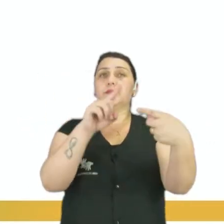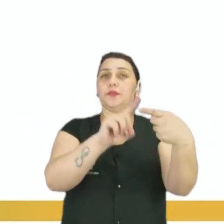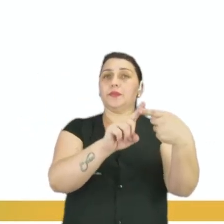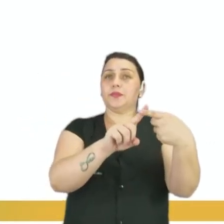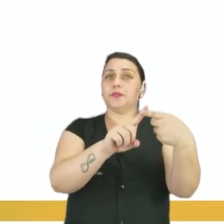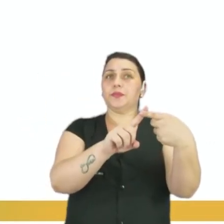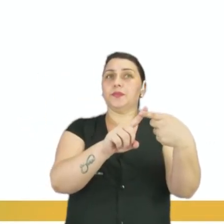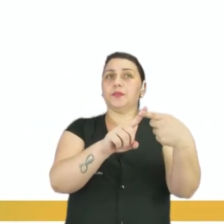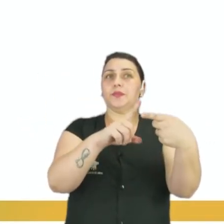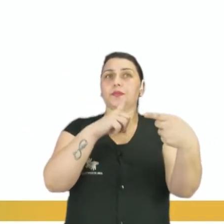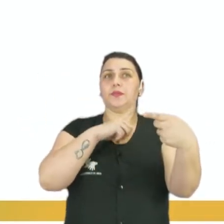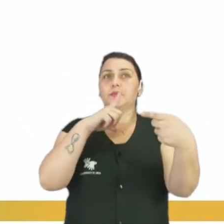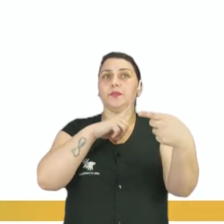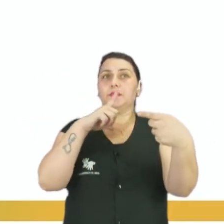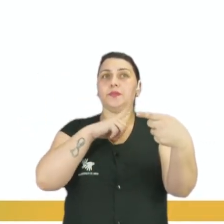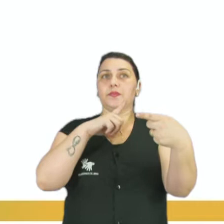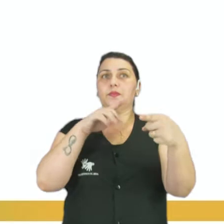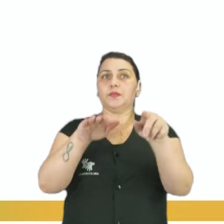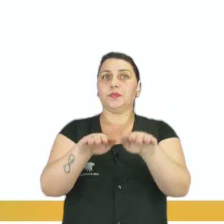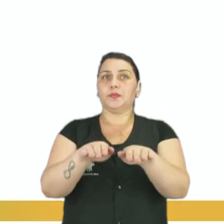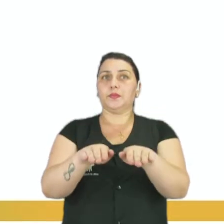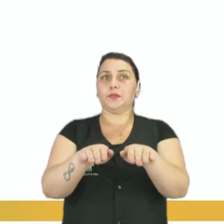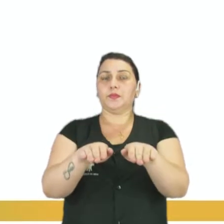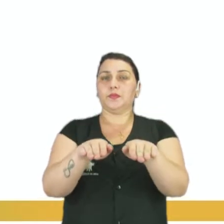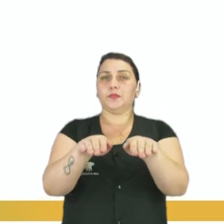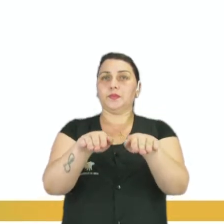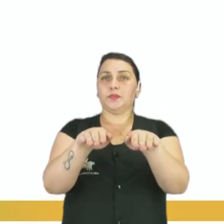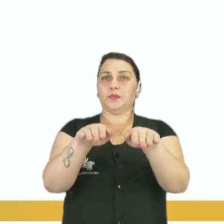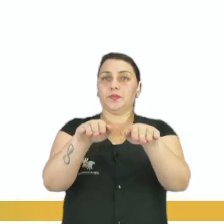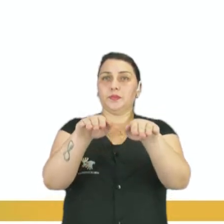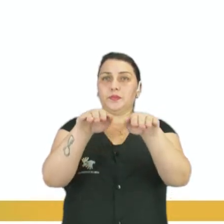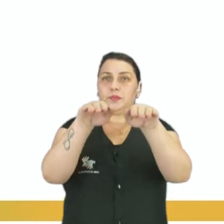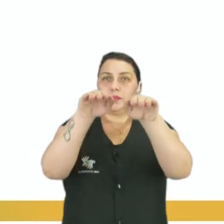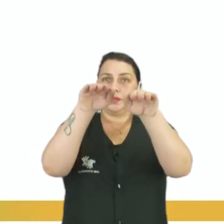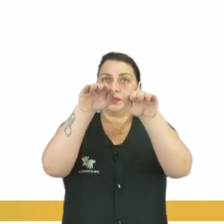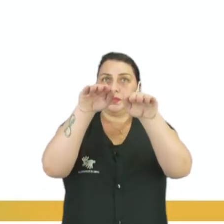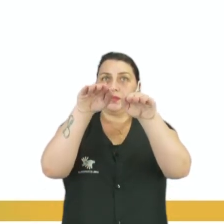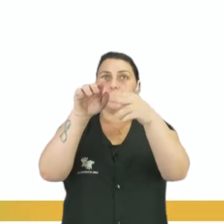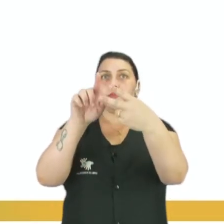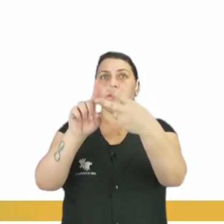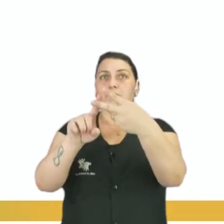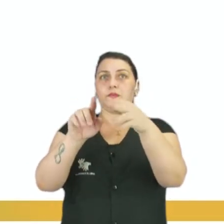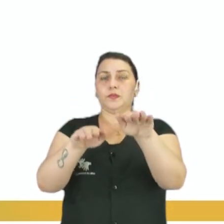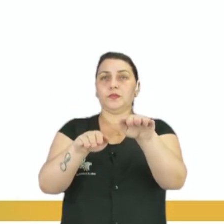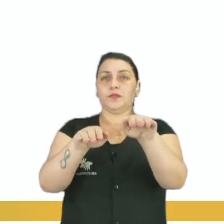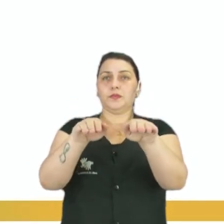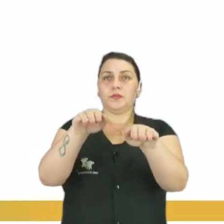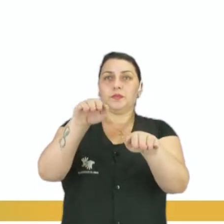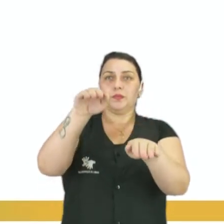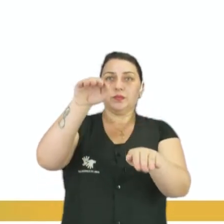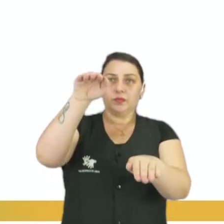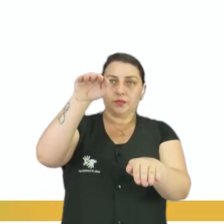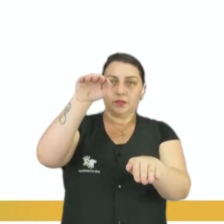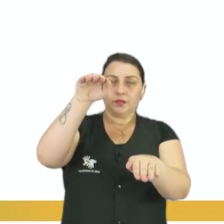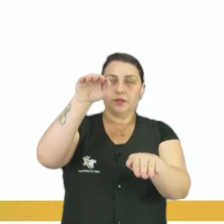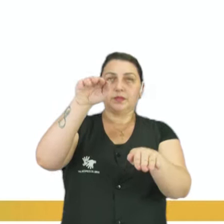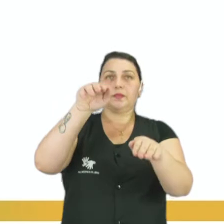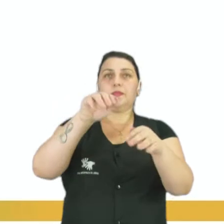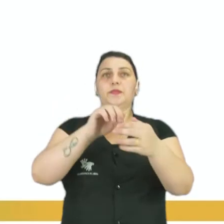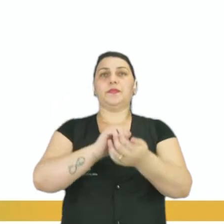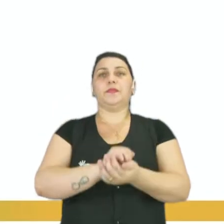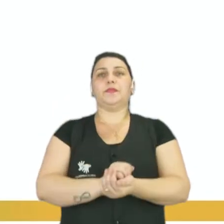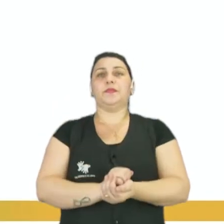a primeira nós temos como grandeza diretamente proporcional e a segunda é grandeza inversamente